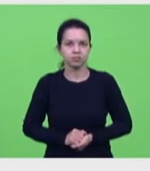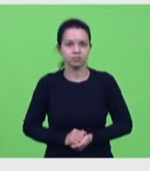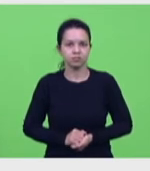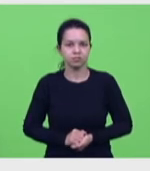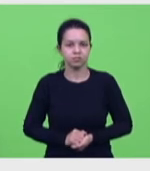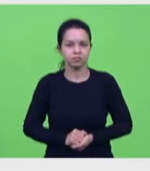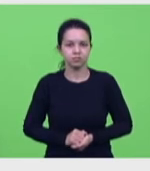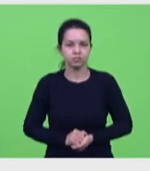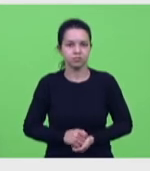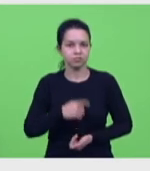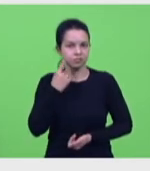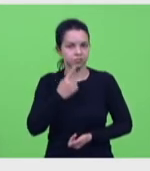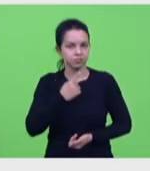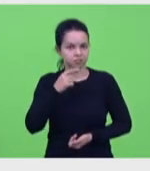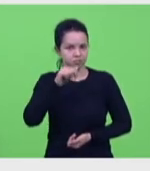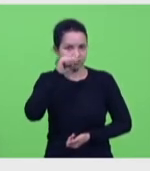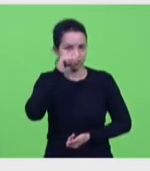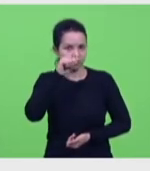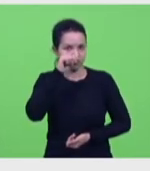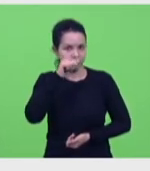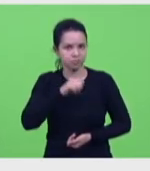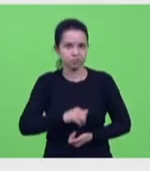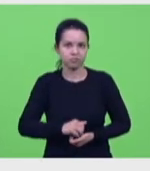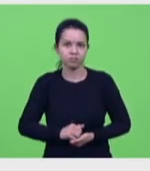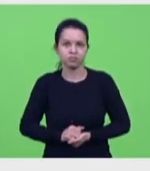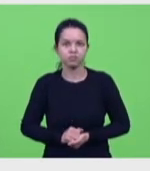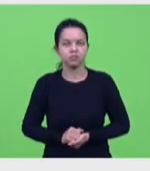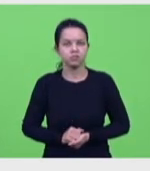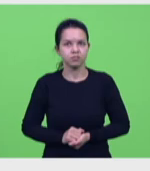Como vota deputado João Amin?